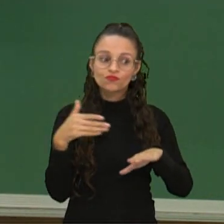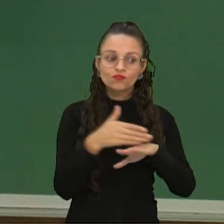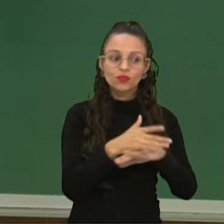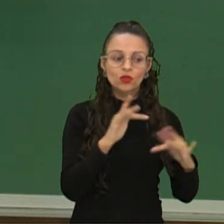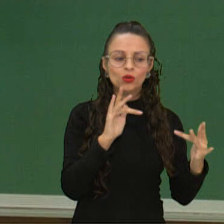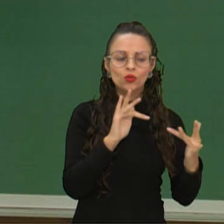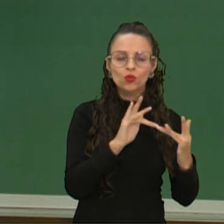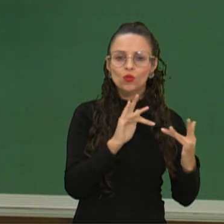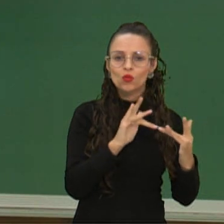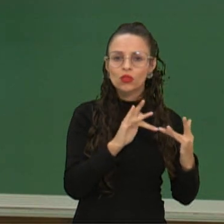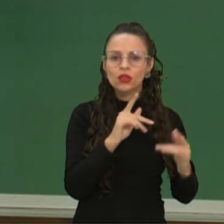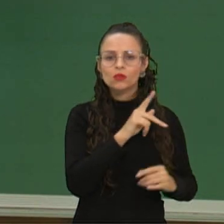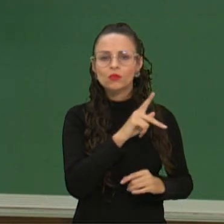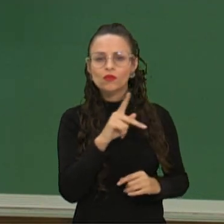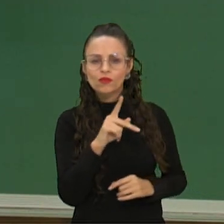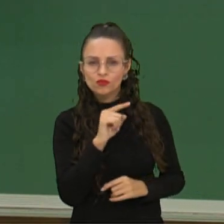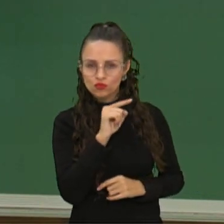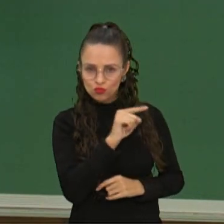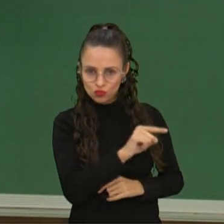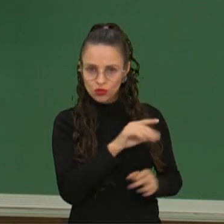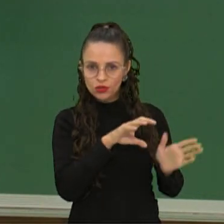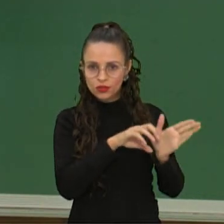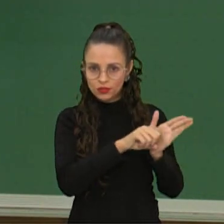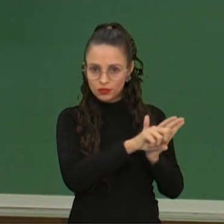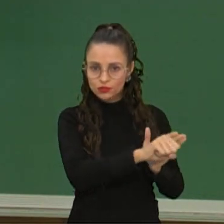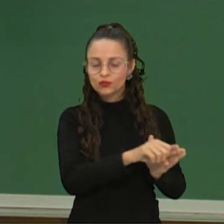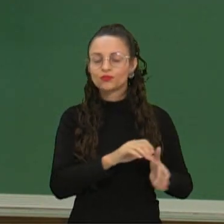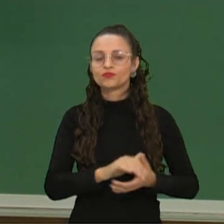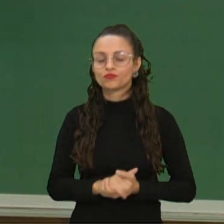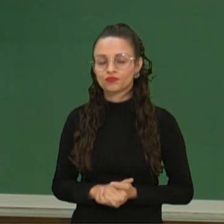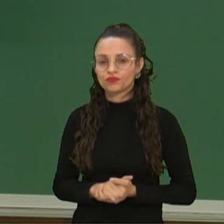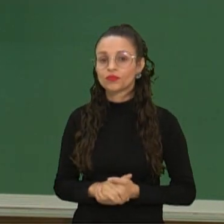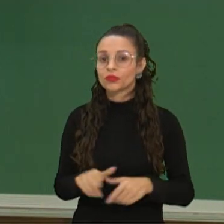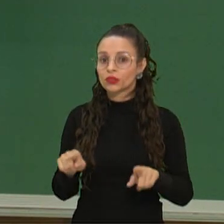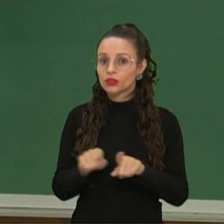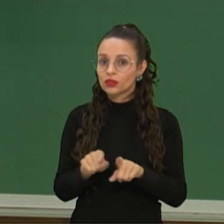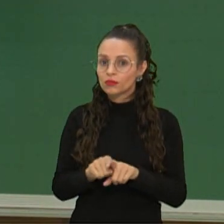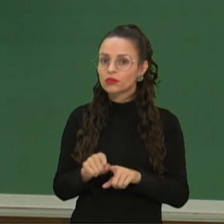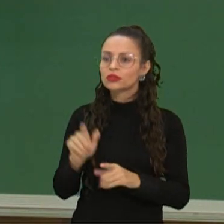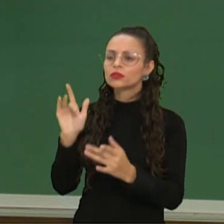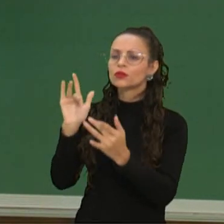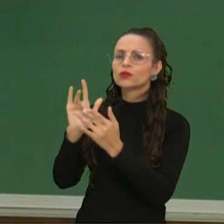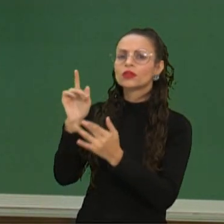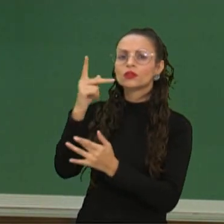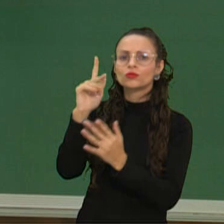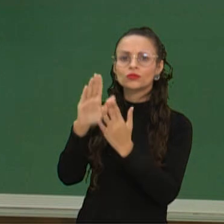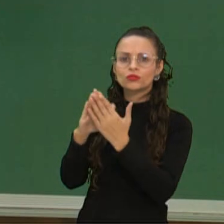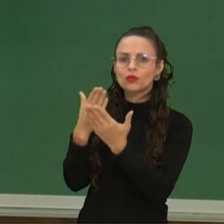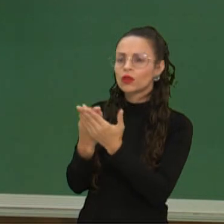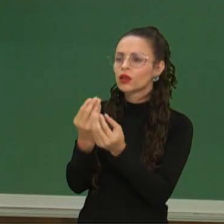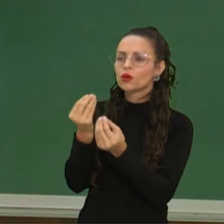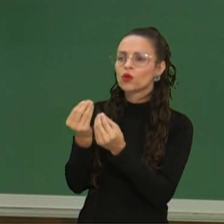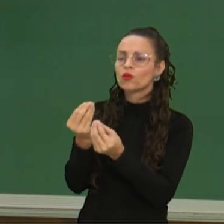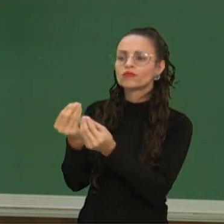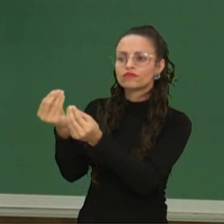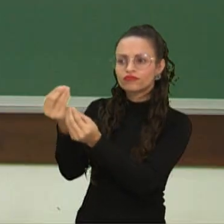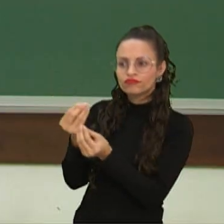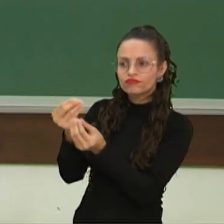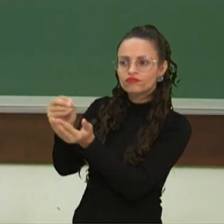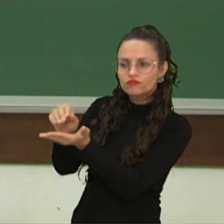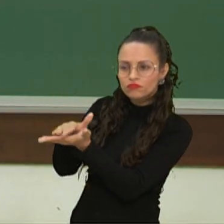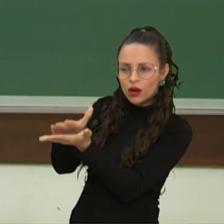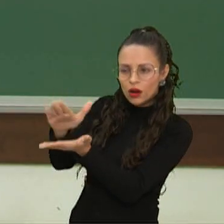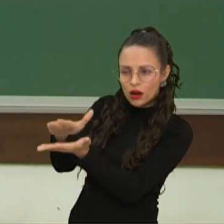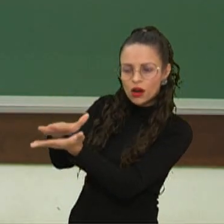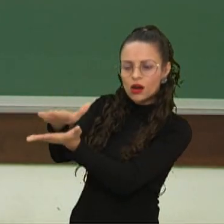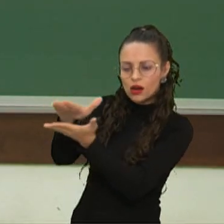todo o recado, qualquer pergunta que você tiver, né? E entre em contato com a sua escola e verifique a possibilidade para retirar os materiais disponíveis, porque tem